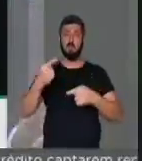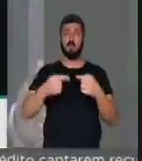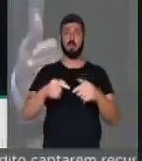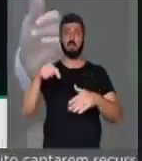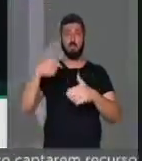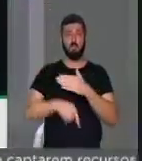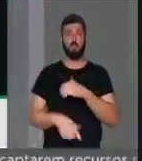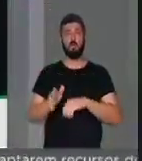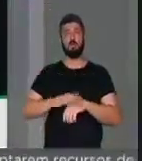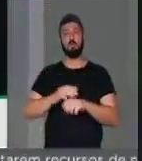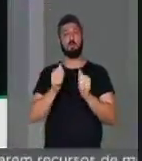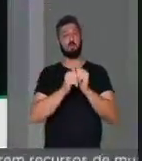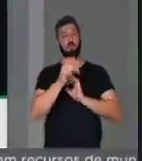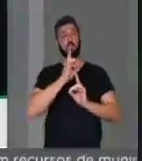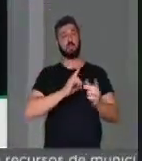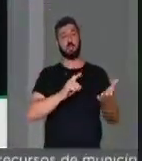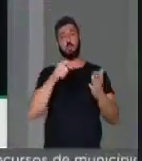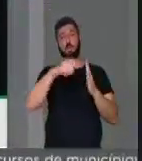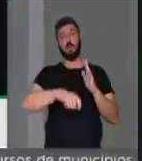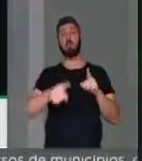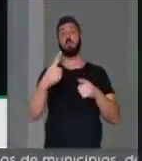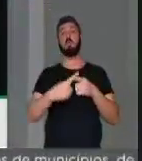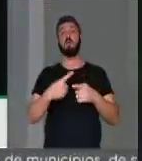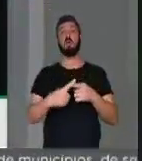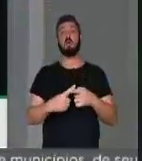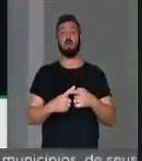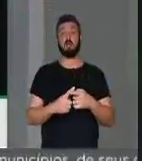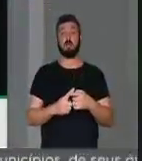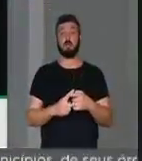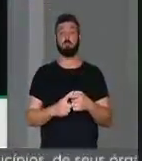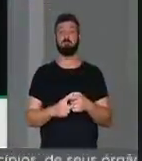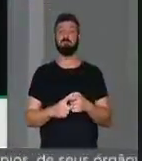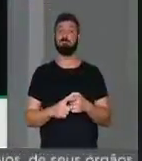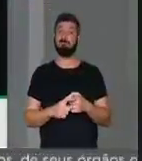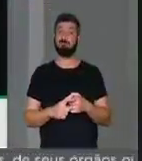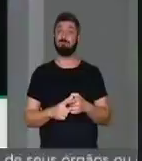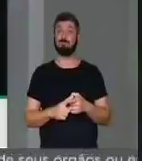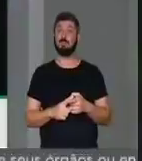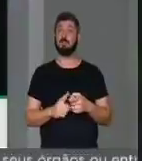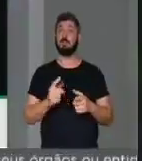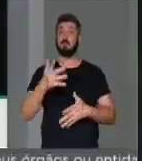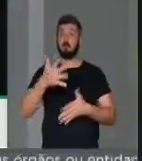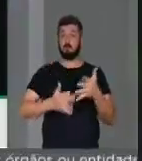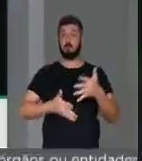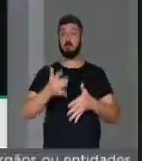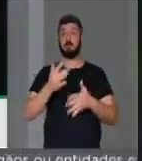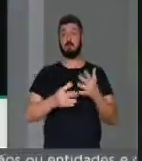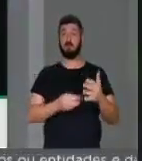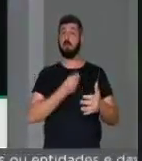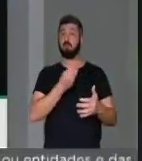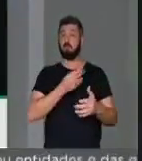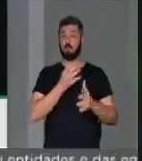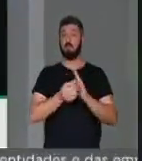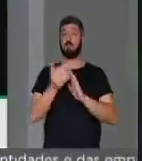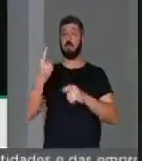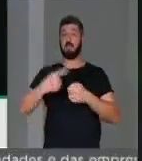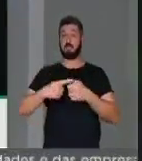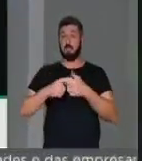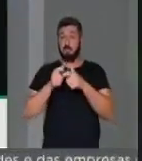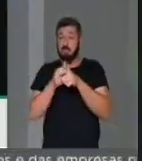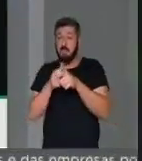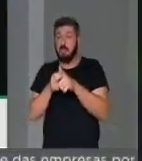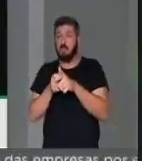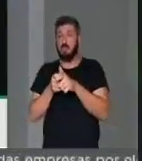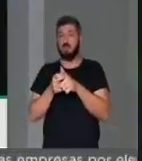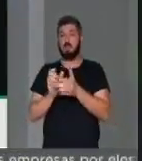amplo, dialogando com o relator. Por quê? Porque senão a gente pode inviabilizar a vida de municípios pequenos que